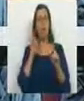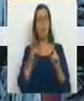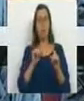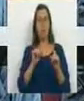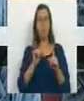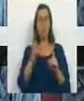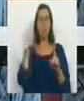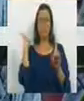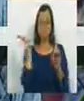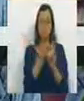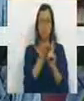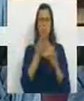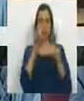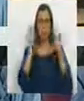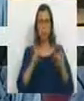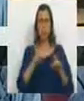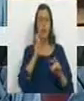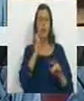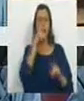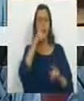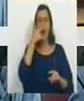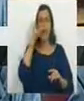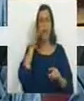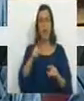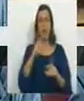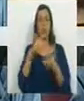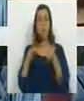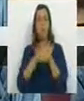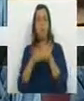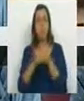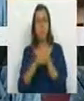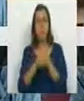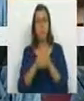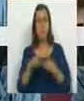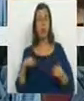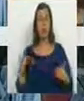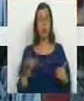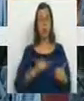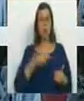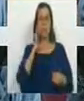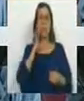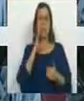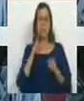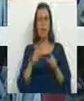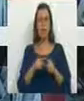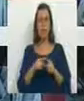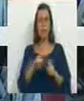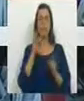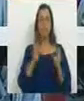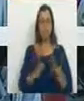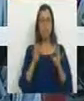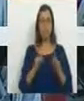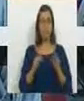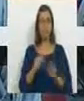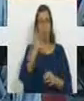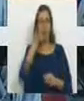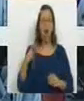de criminalizar o abandono dos idosos. E todos nós sabemos que são